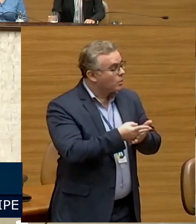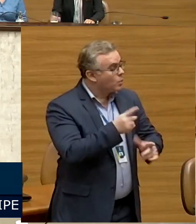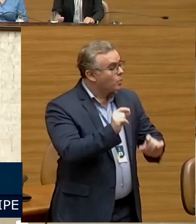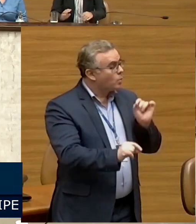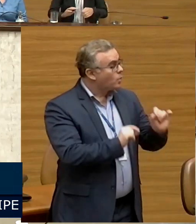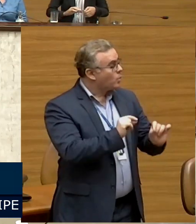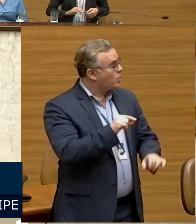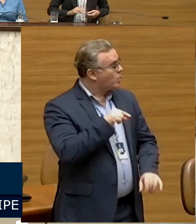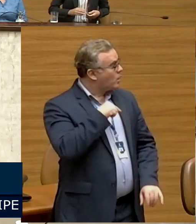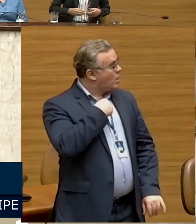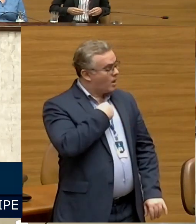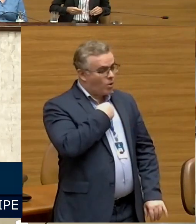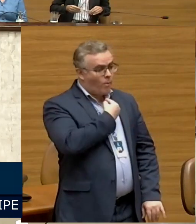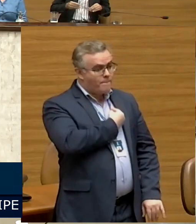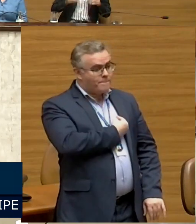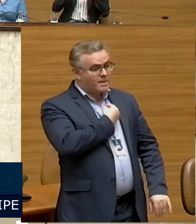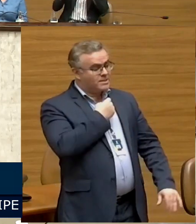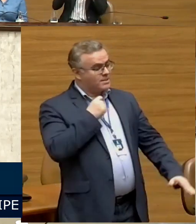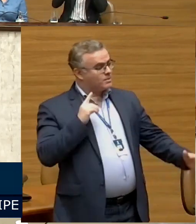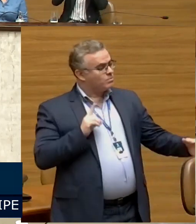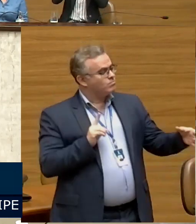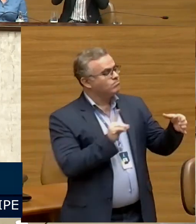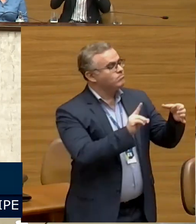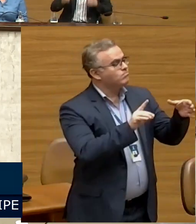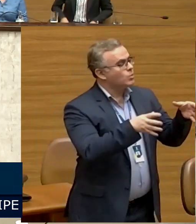eu participo, né, de